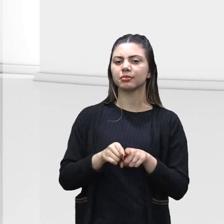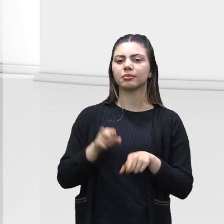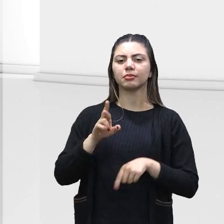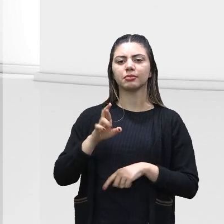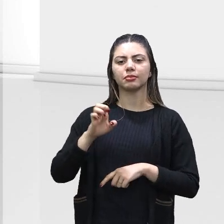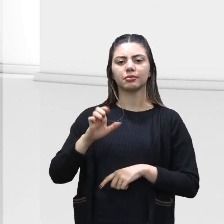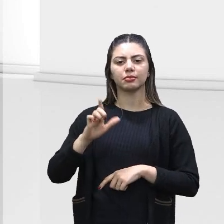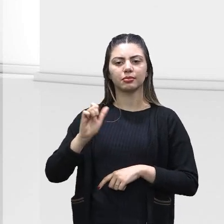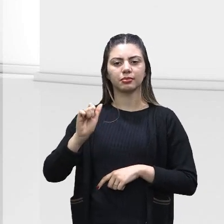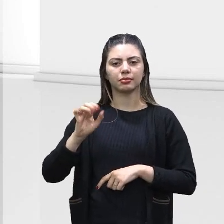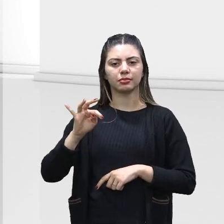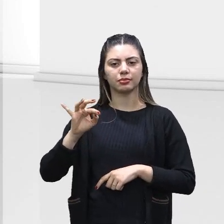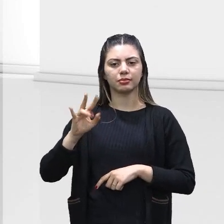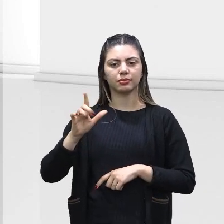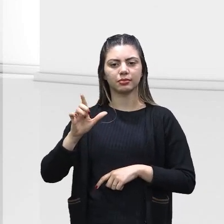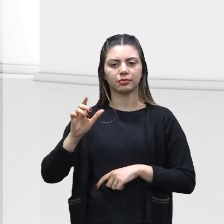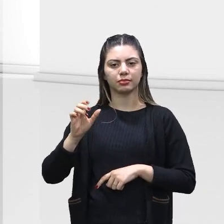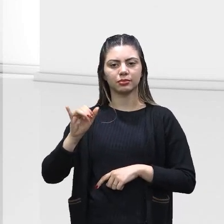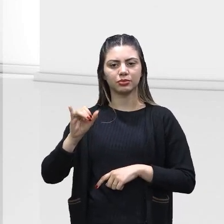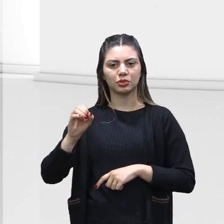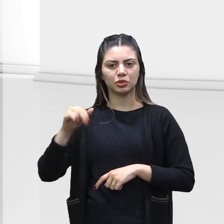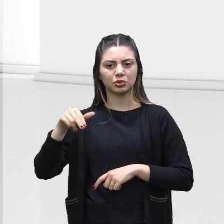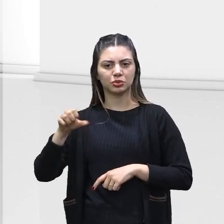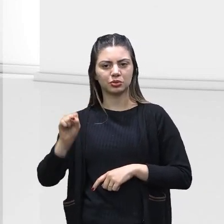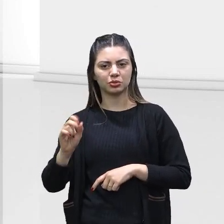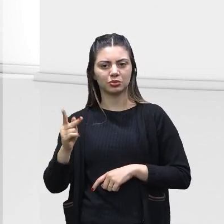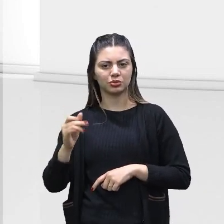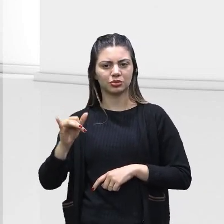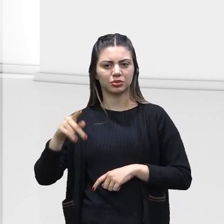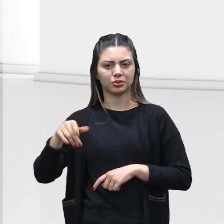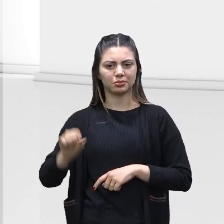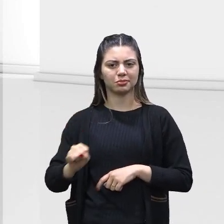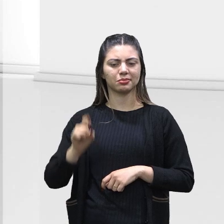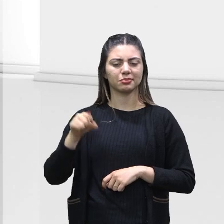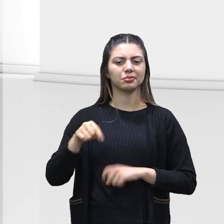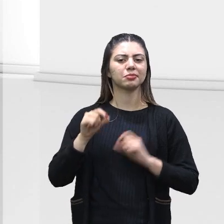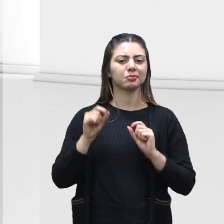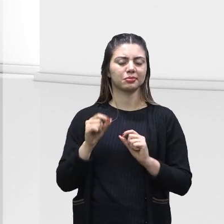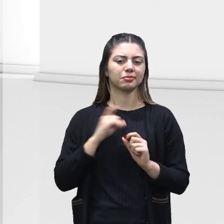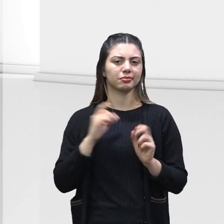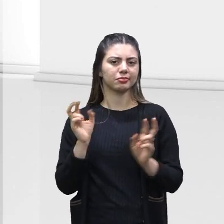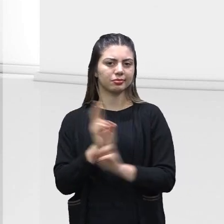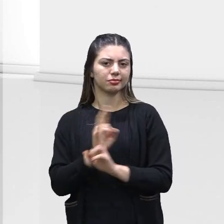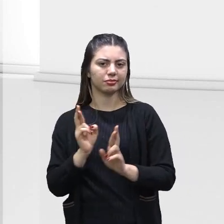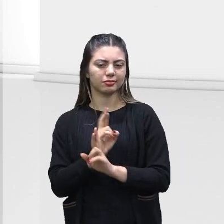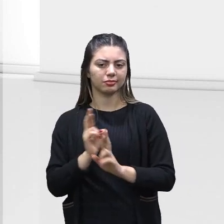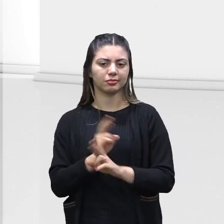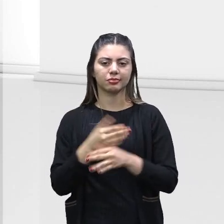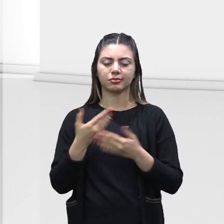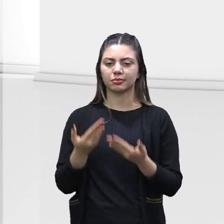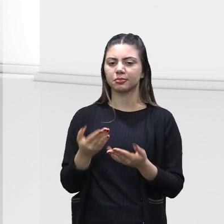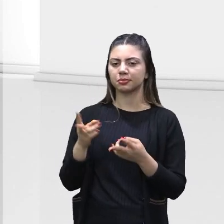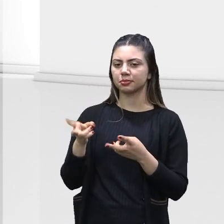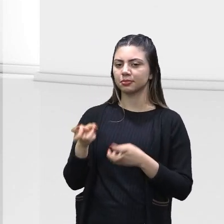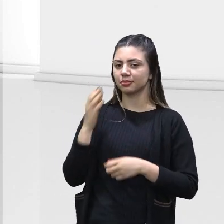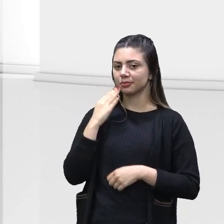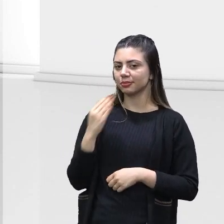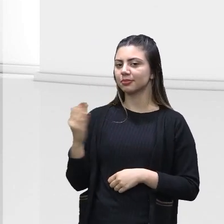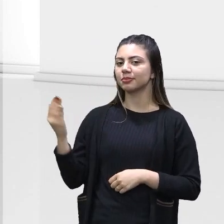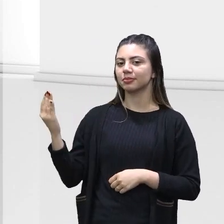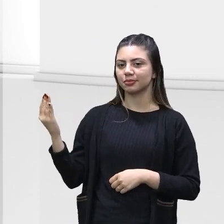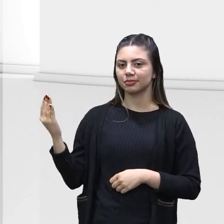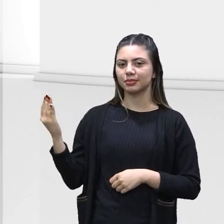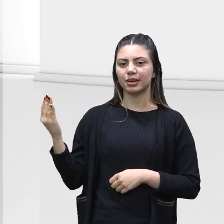é relationships? Relacionamentos. Então, aqui ao meu lado, né, eu tenho um robô, né, enamorado,